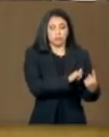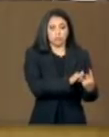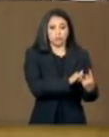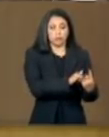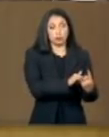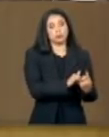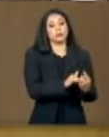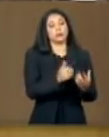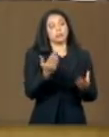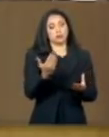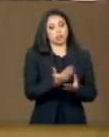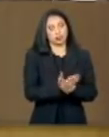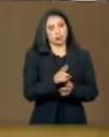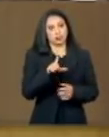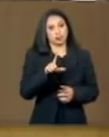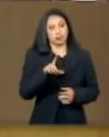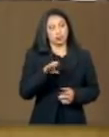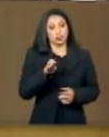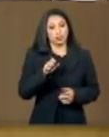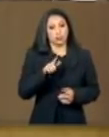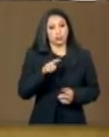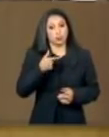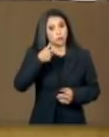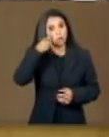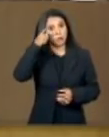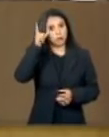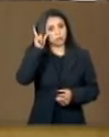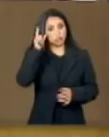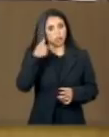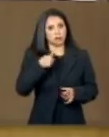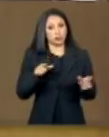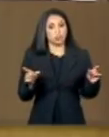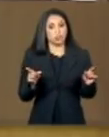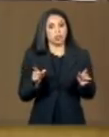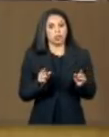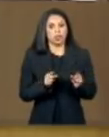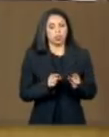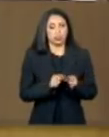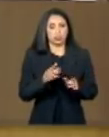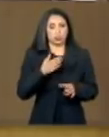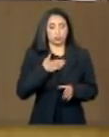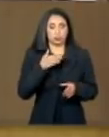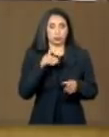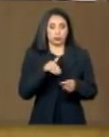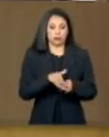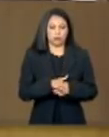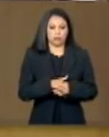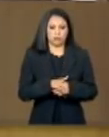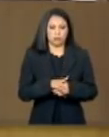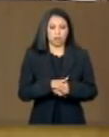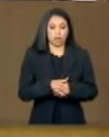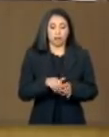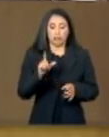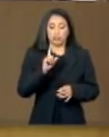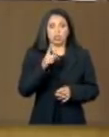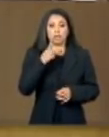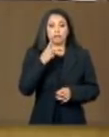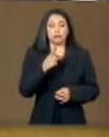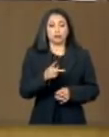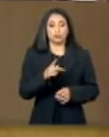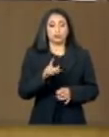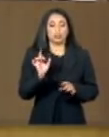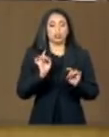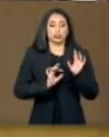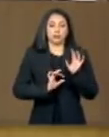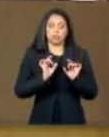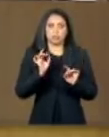na data de ontem eu resume o meu voto e eu meti a leitura da circunstância específica do caso concreto